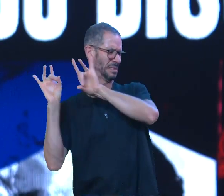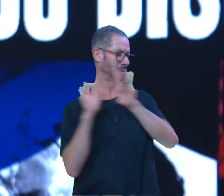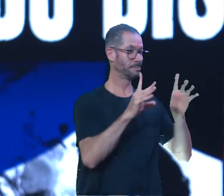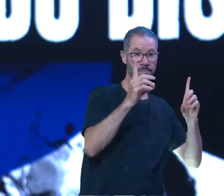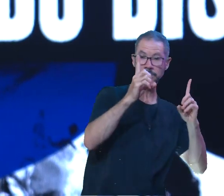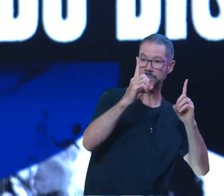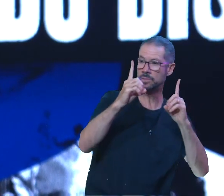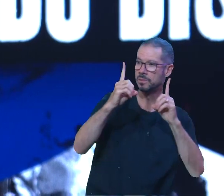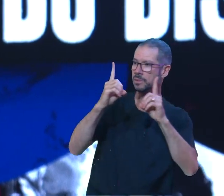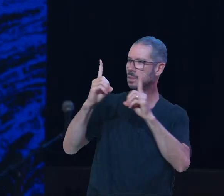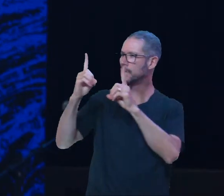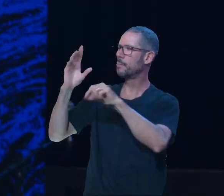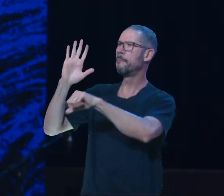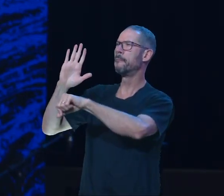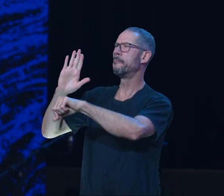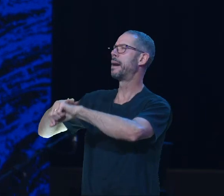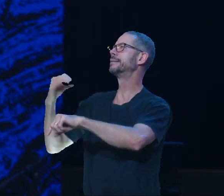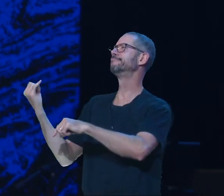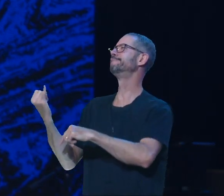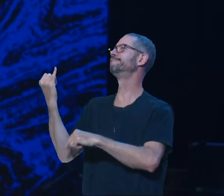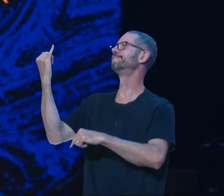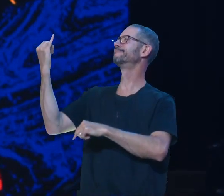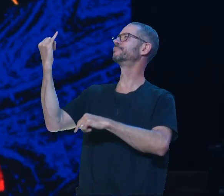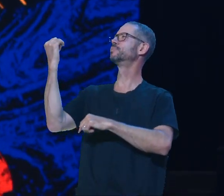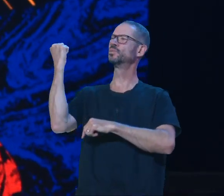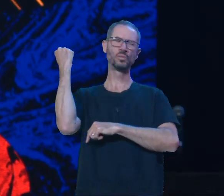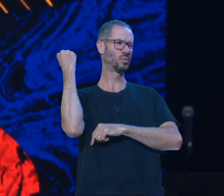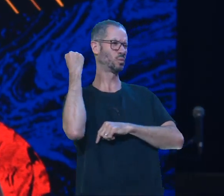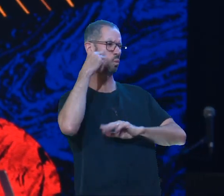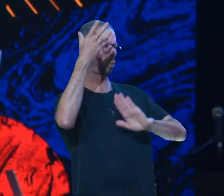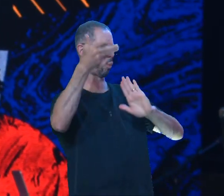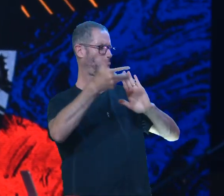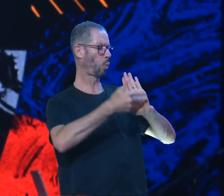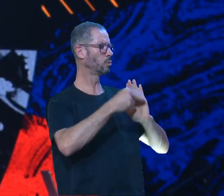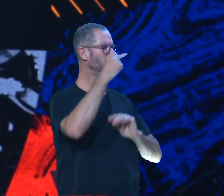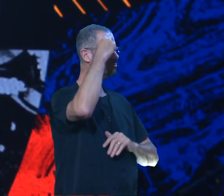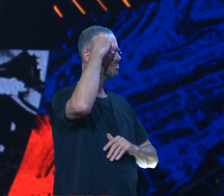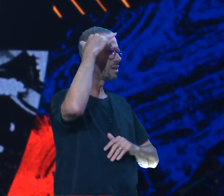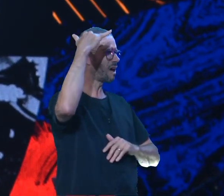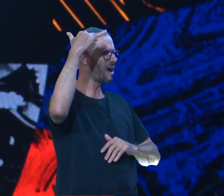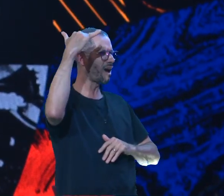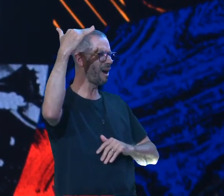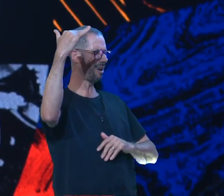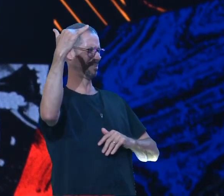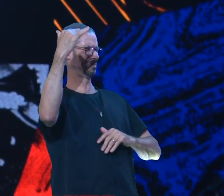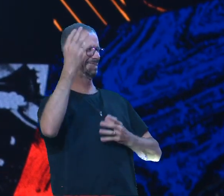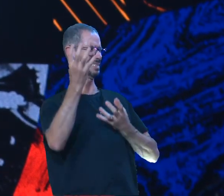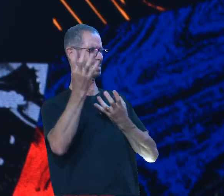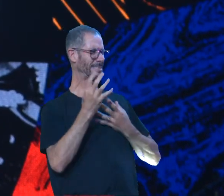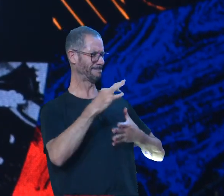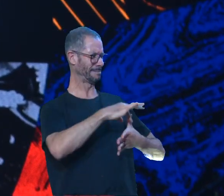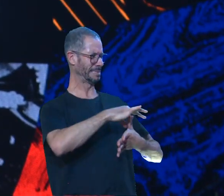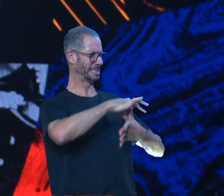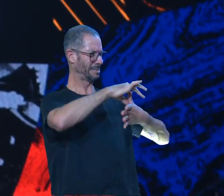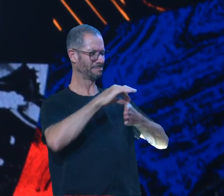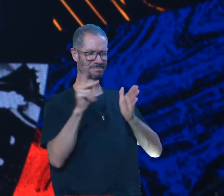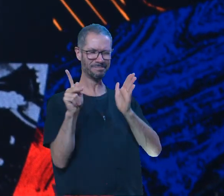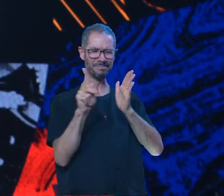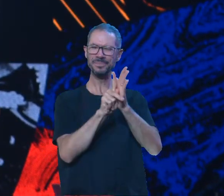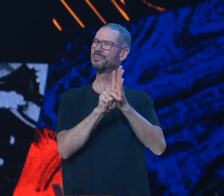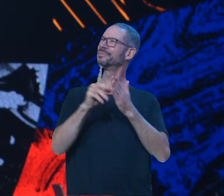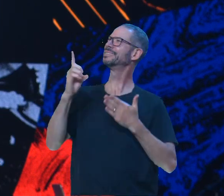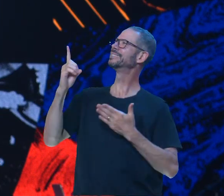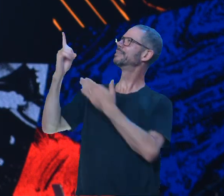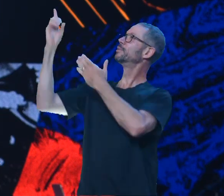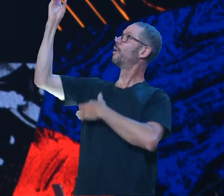alguém que é muito maior do que tudo aquilo que eles podiam sonhar, imaginar ou querer. O próprio Deus que se